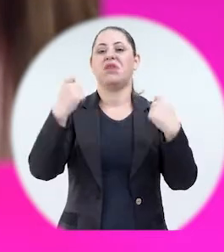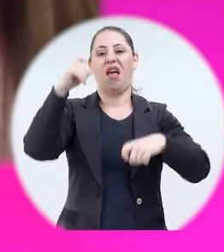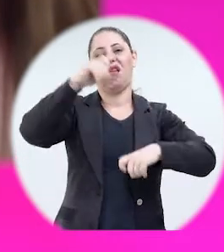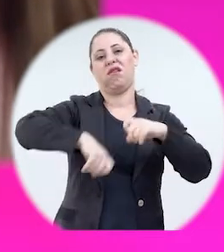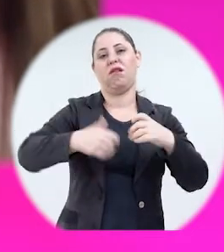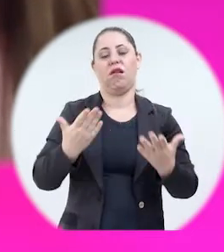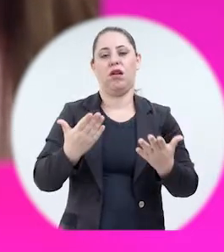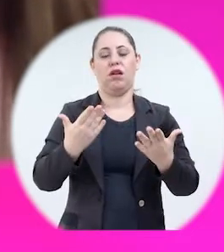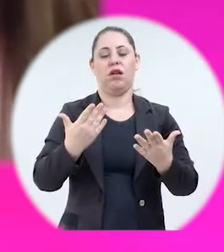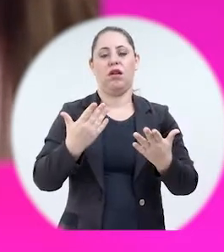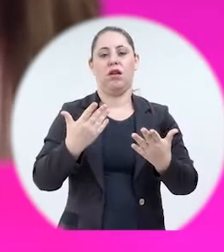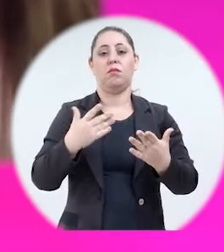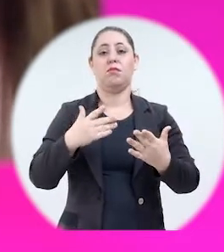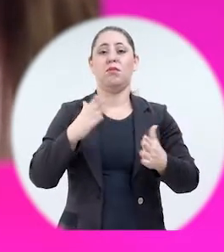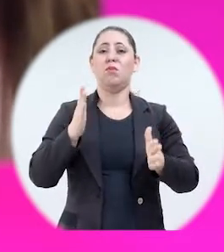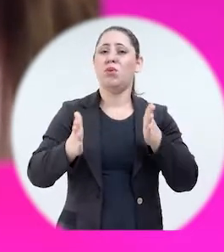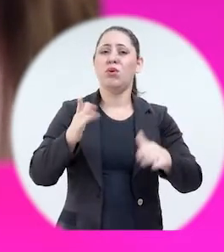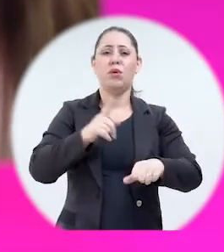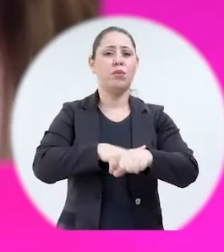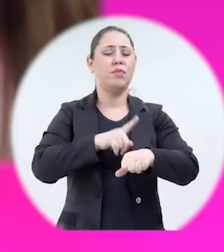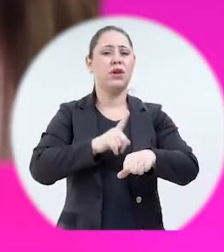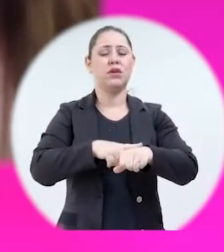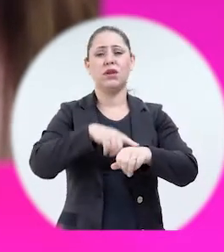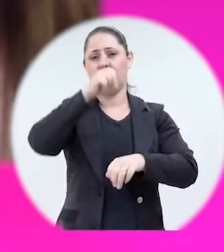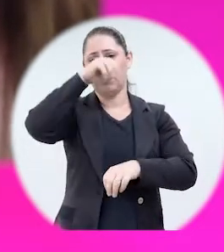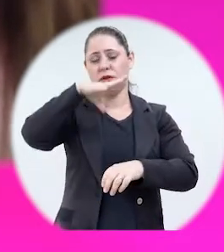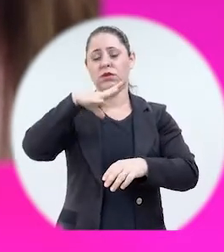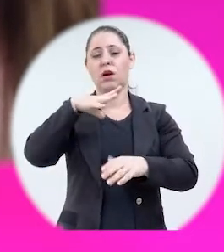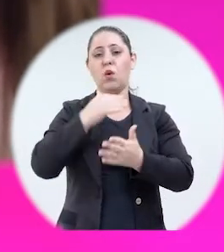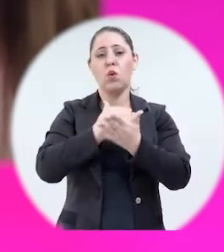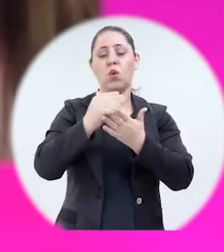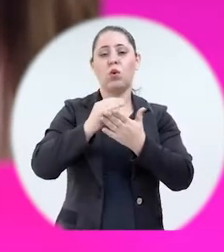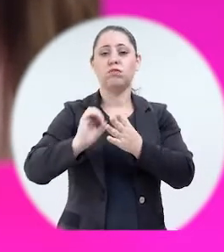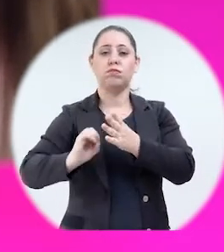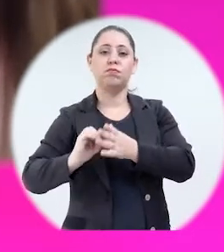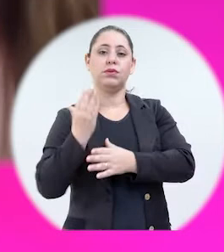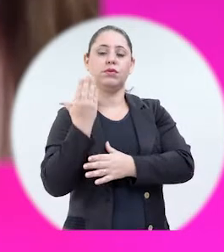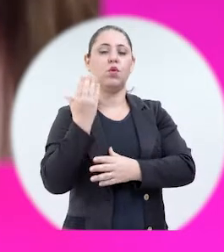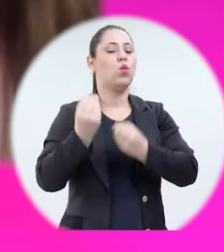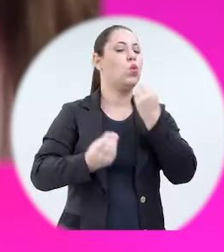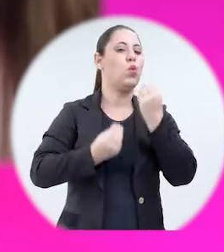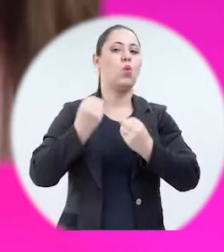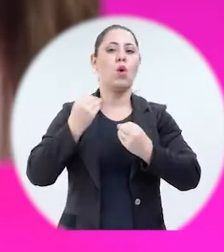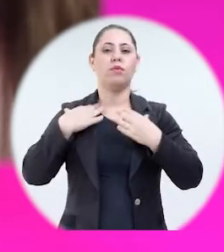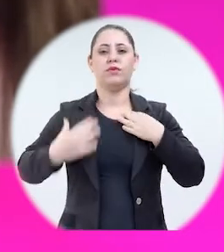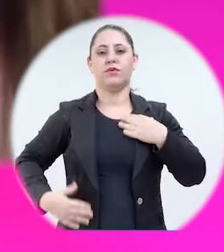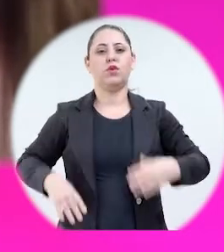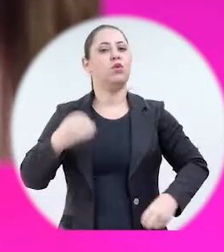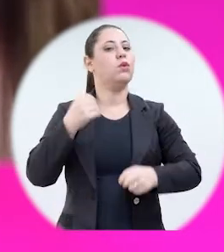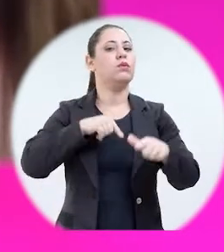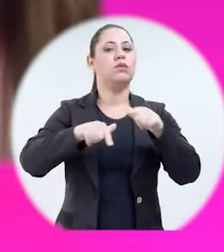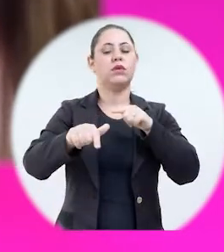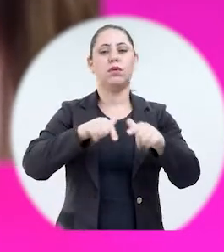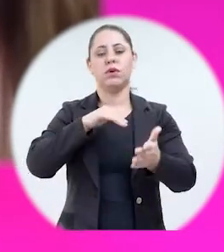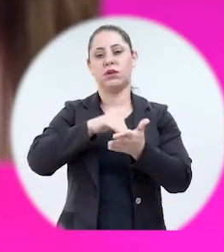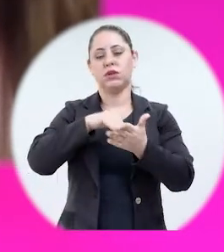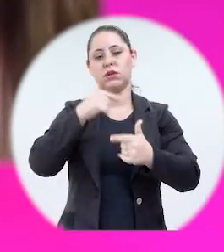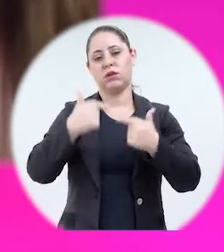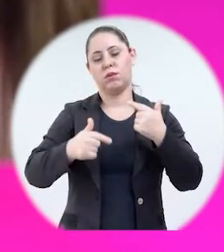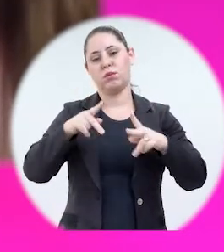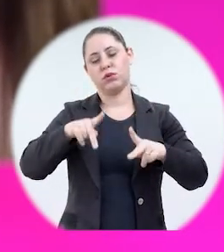casamento, mas chega um momento que essa violência pode se tornar física. E como é que isso é trabalhado